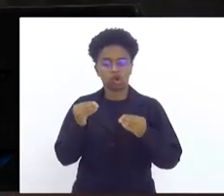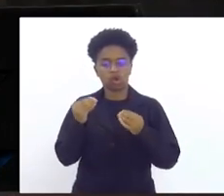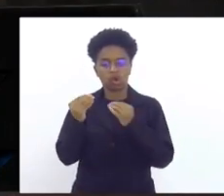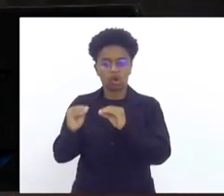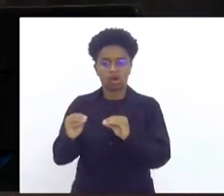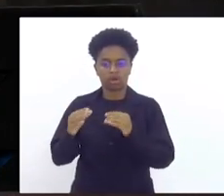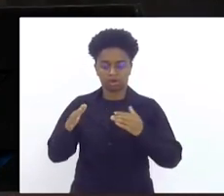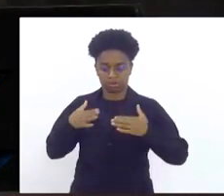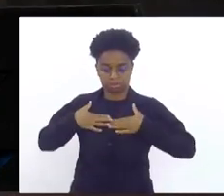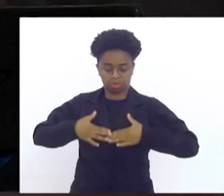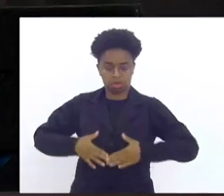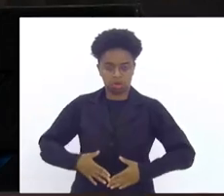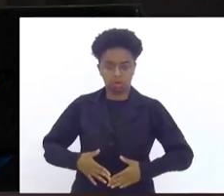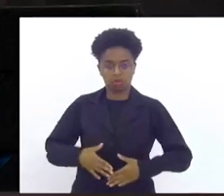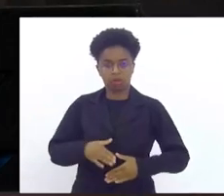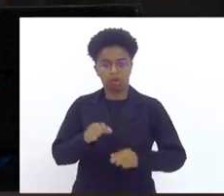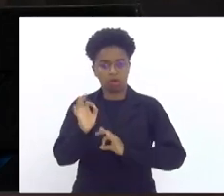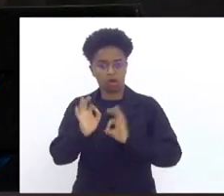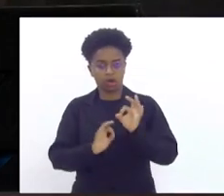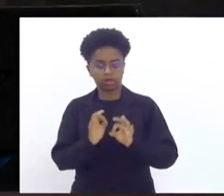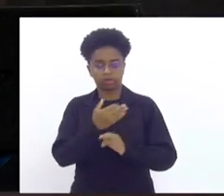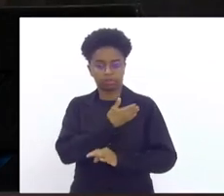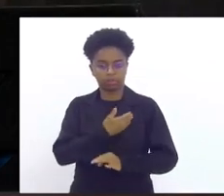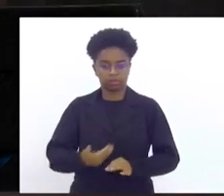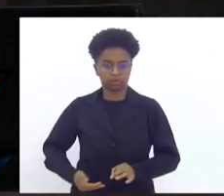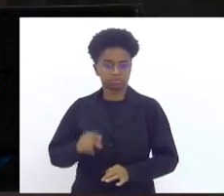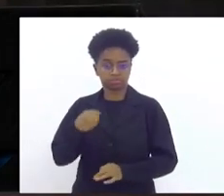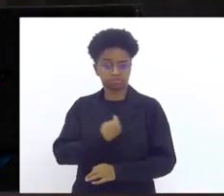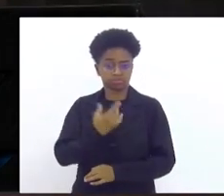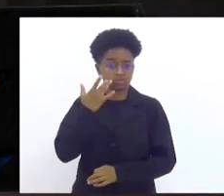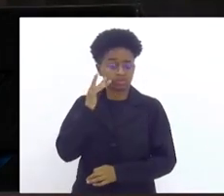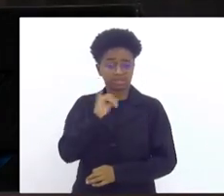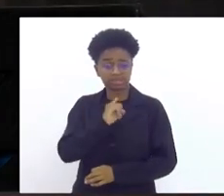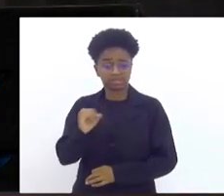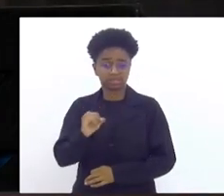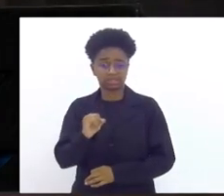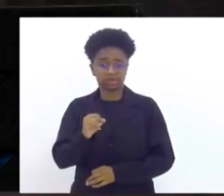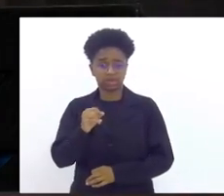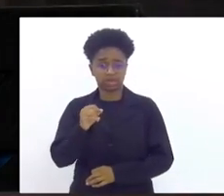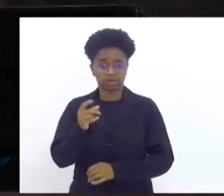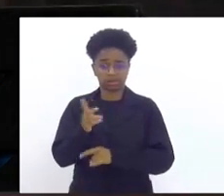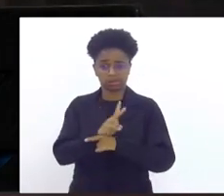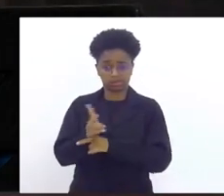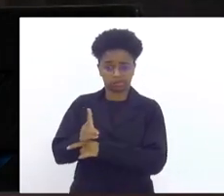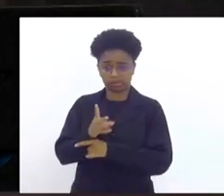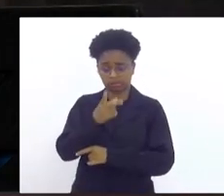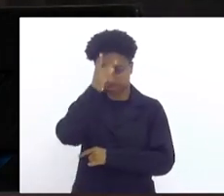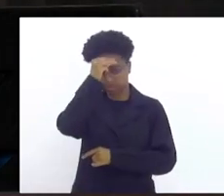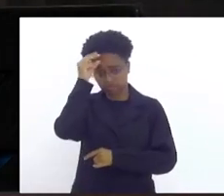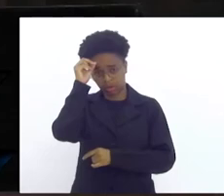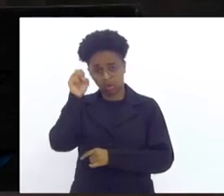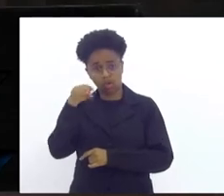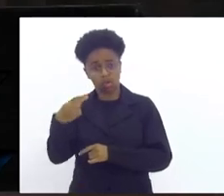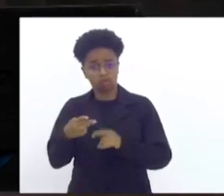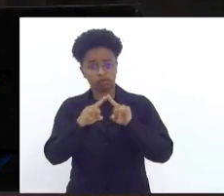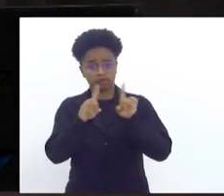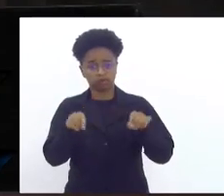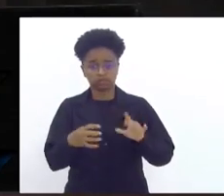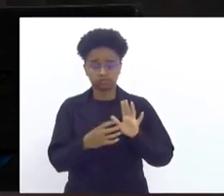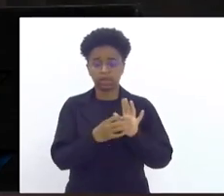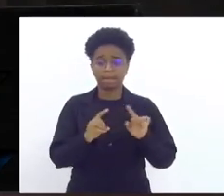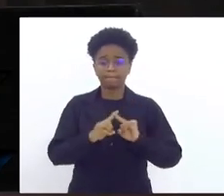a gente não sabe se são guardas municipais e são servidores Seja lá que diabo são Mas ficam